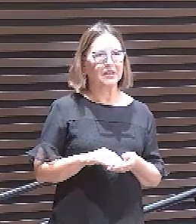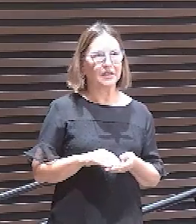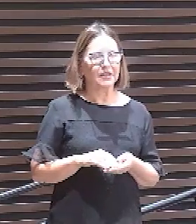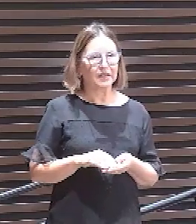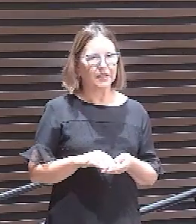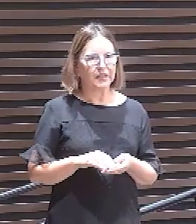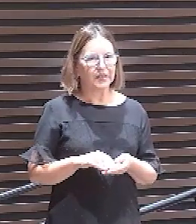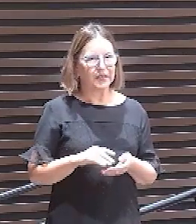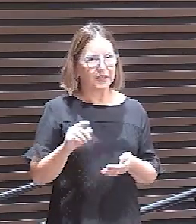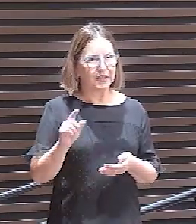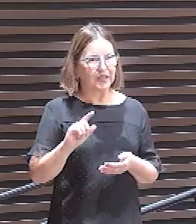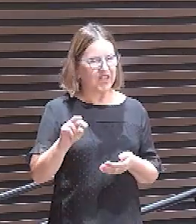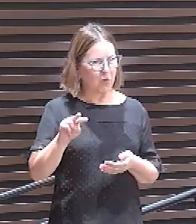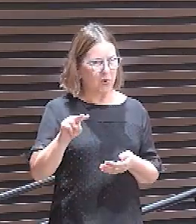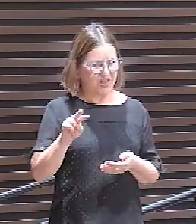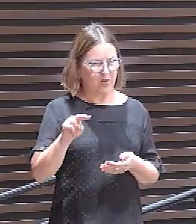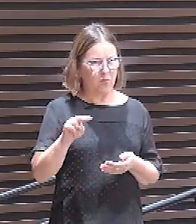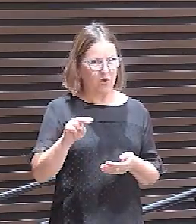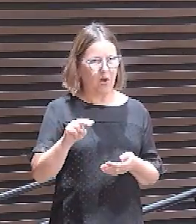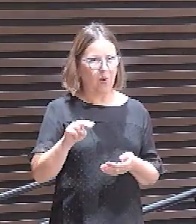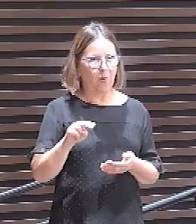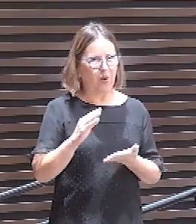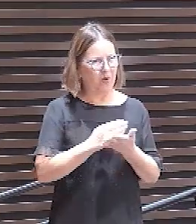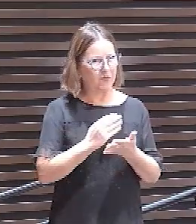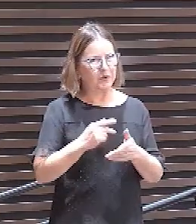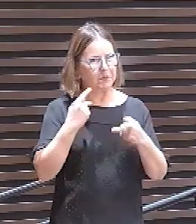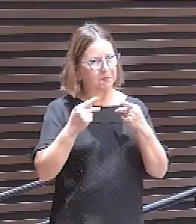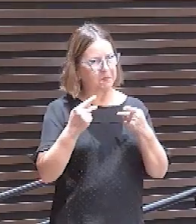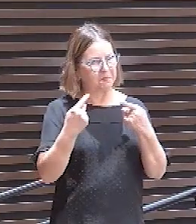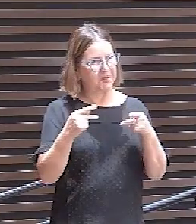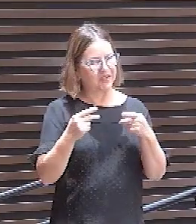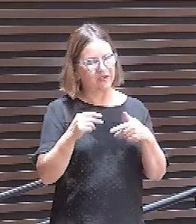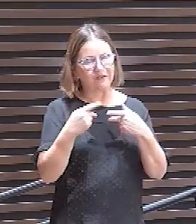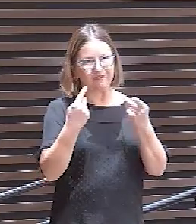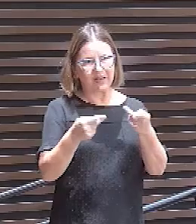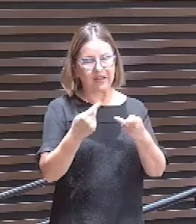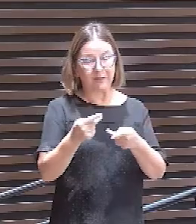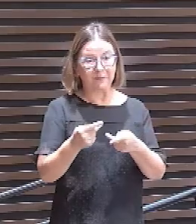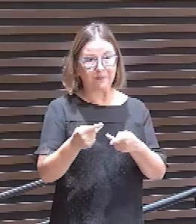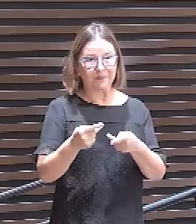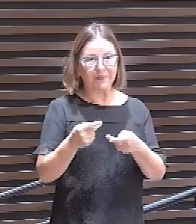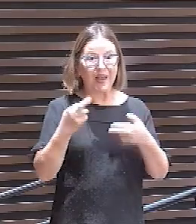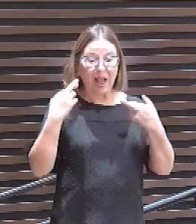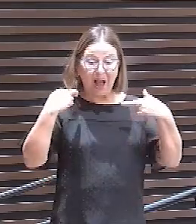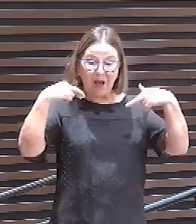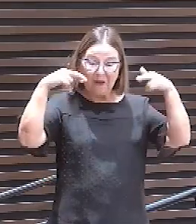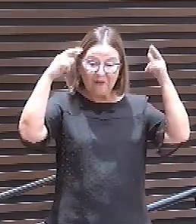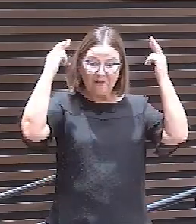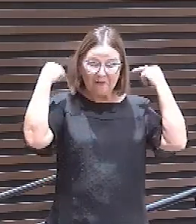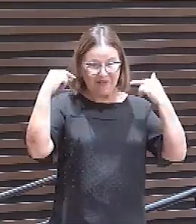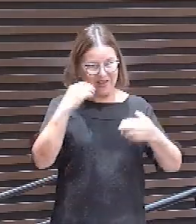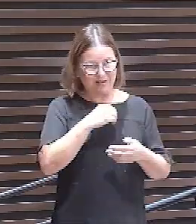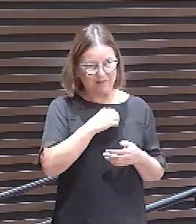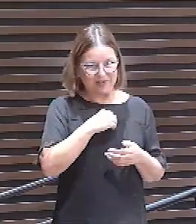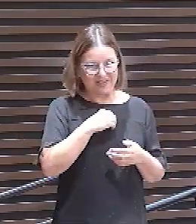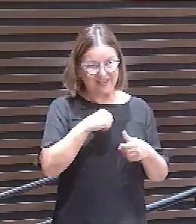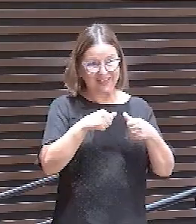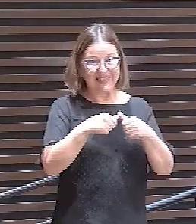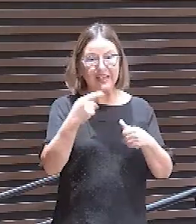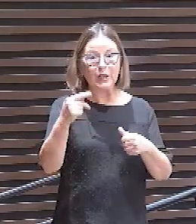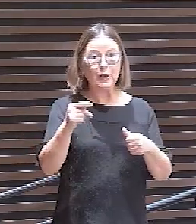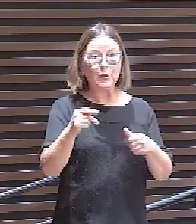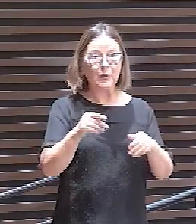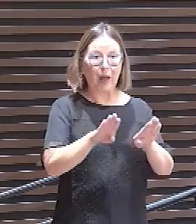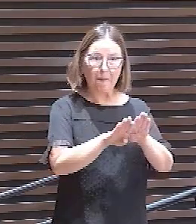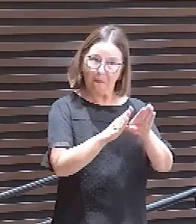e pastores do passado. A ovelha do pecado está aí à sua porta, cumpre a